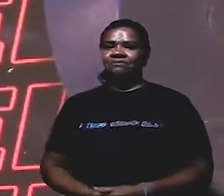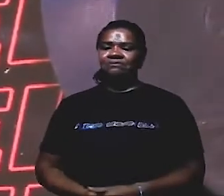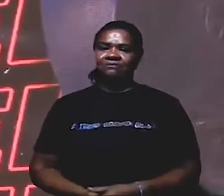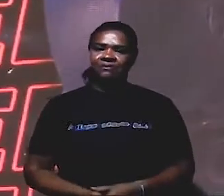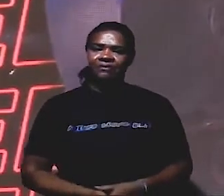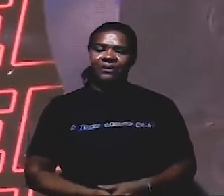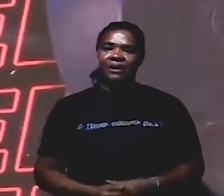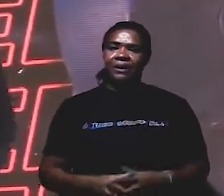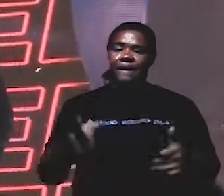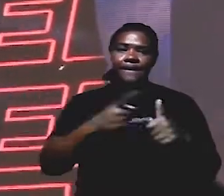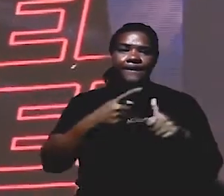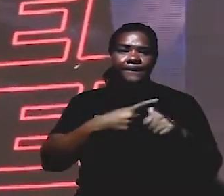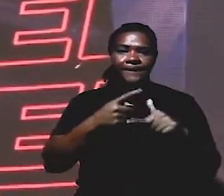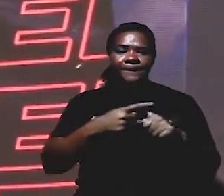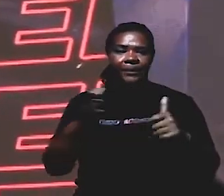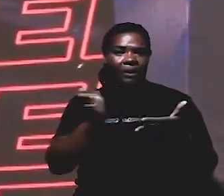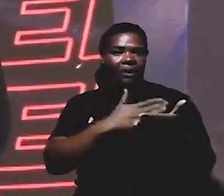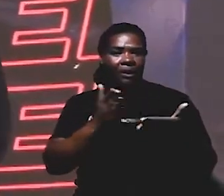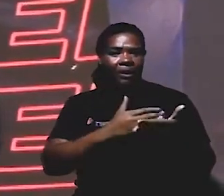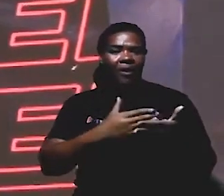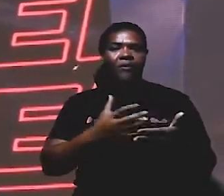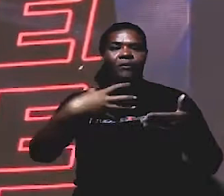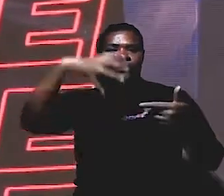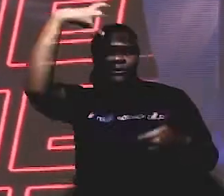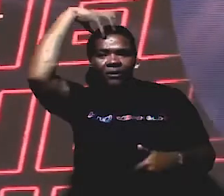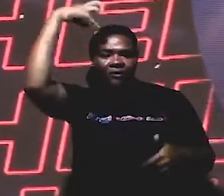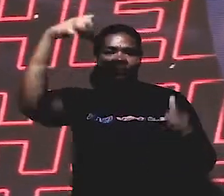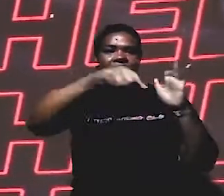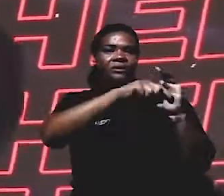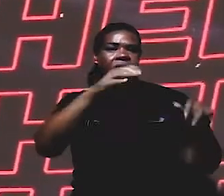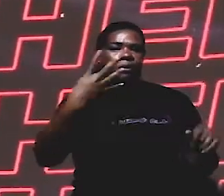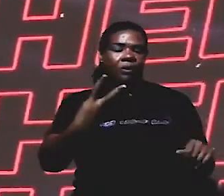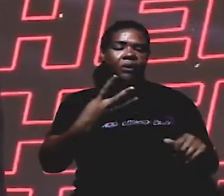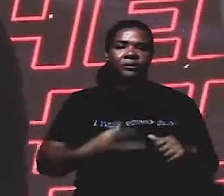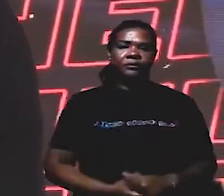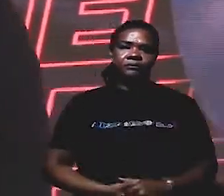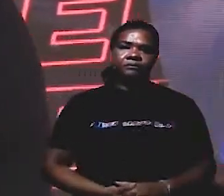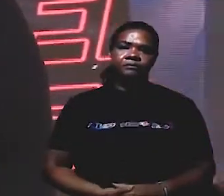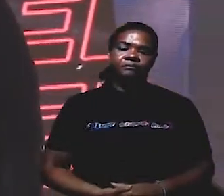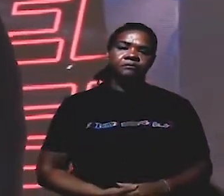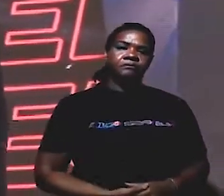Eu estou no primeiro livro dos Reis de Israel, capítulo de número 3, versículo de número 4.